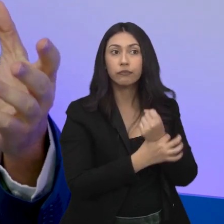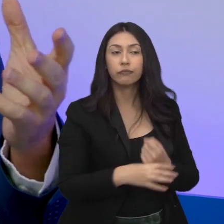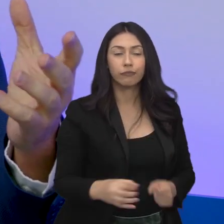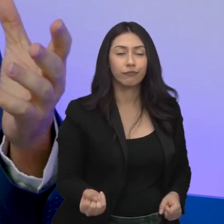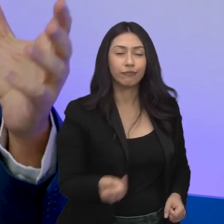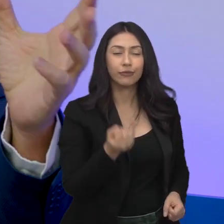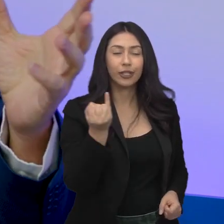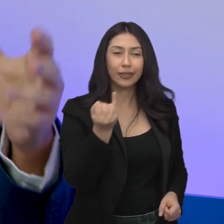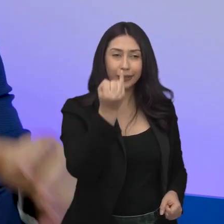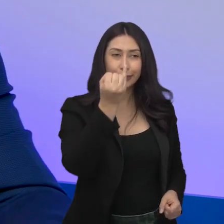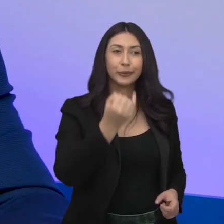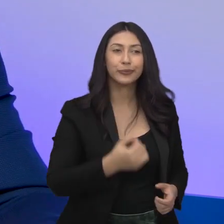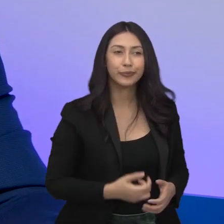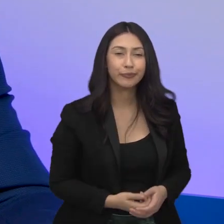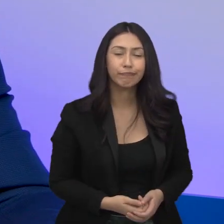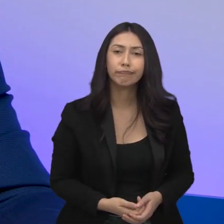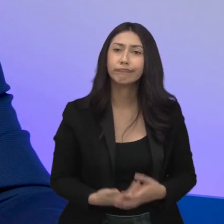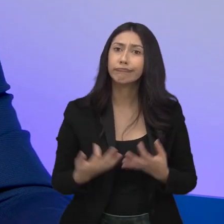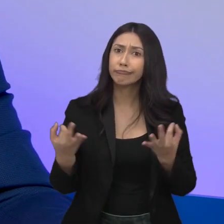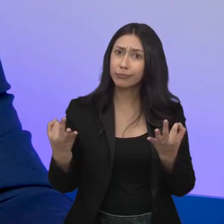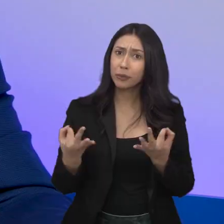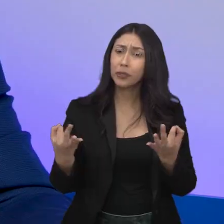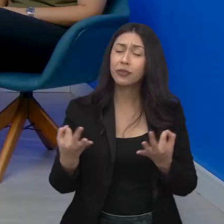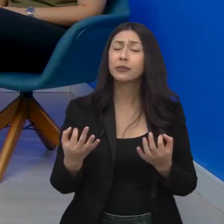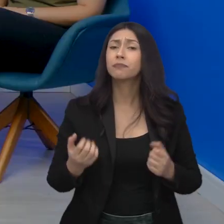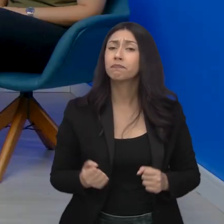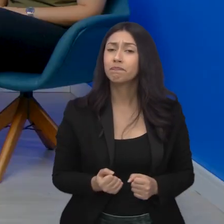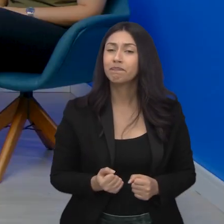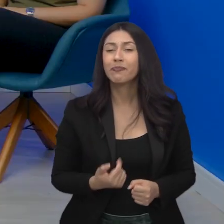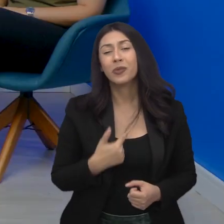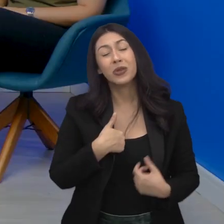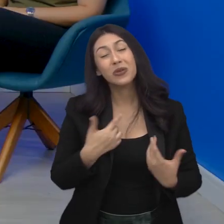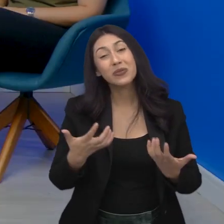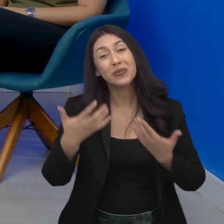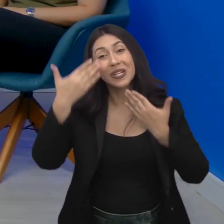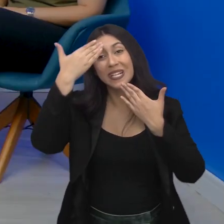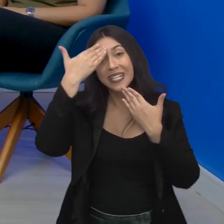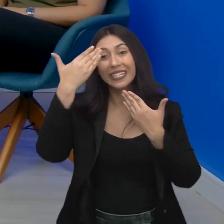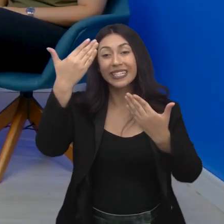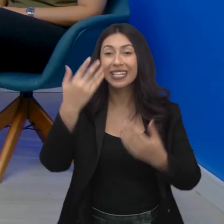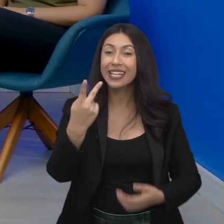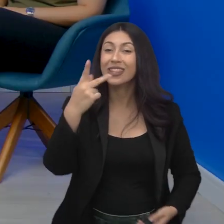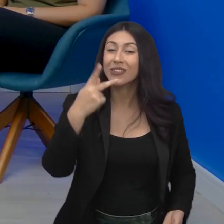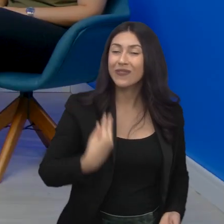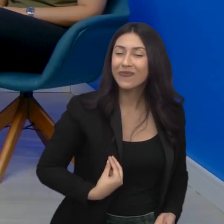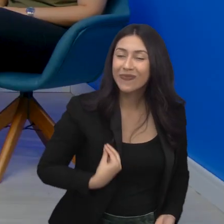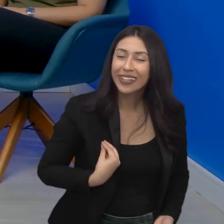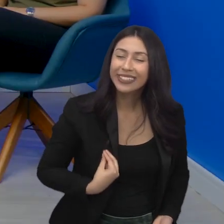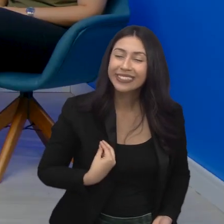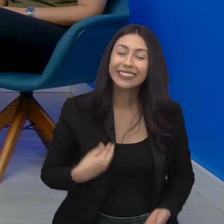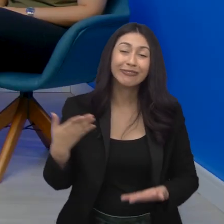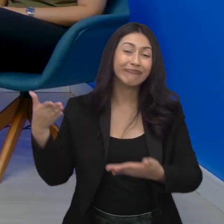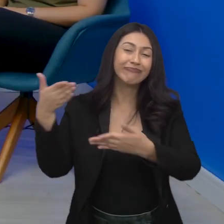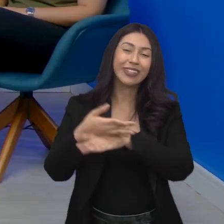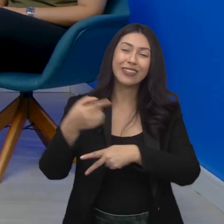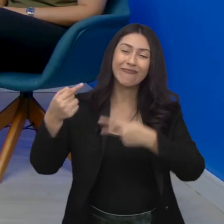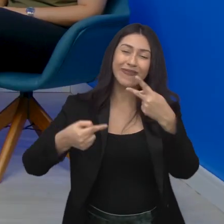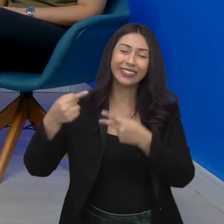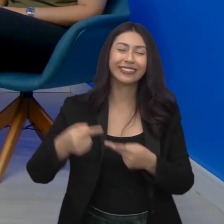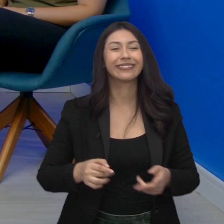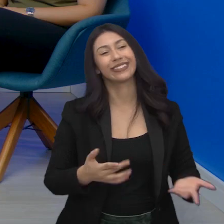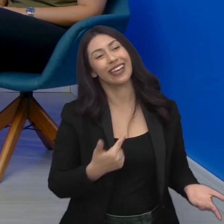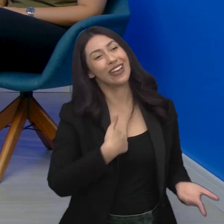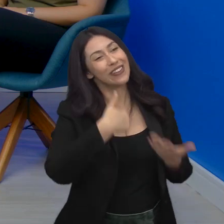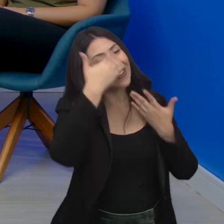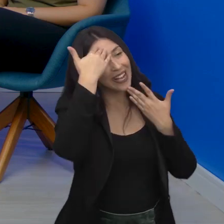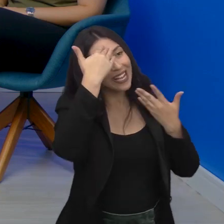locação. Isso é muito importante observar. Perfeito. Rachid, gostaria de agradecer sua presença, sua participação aqui no Sobre